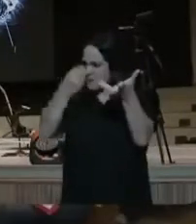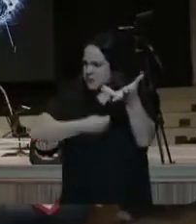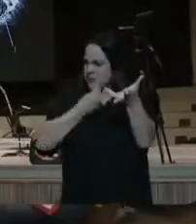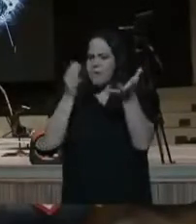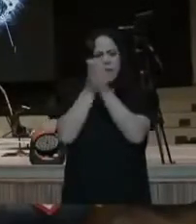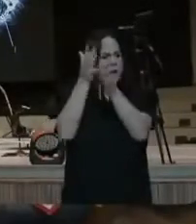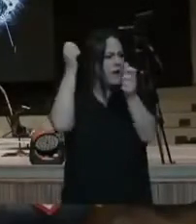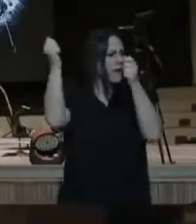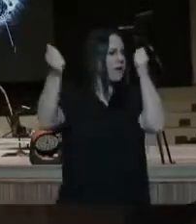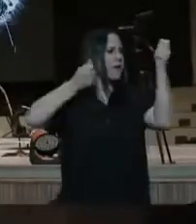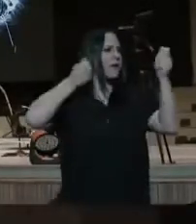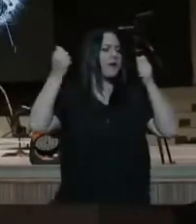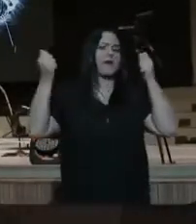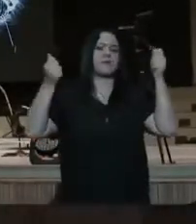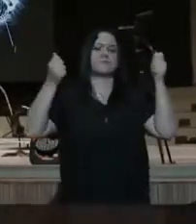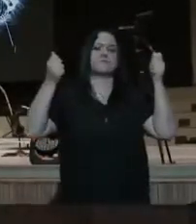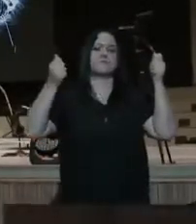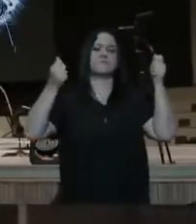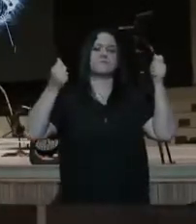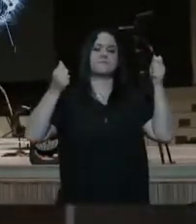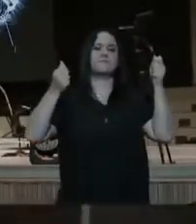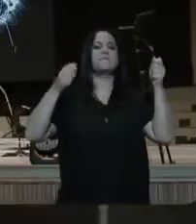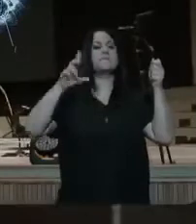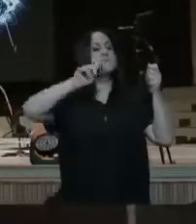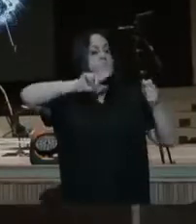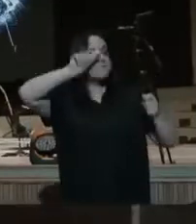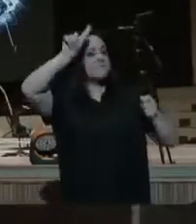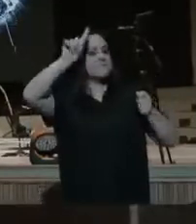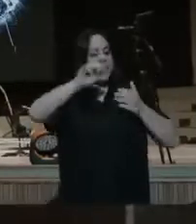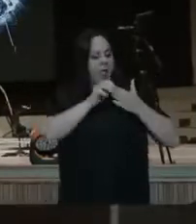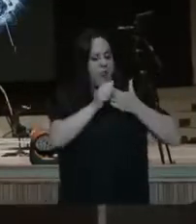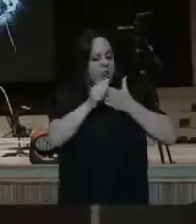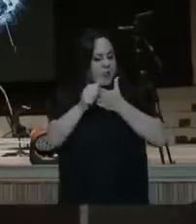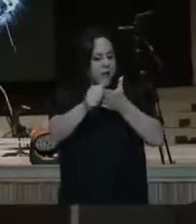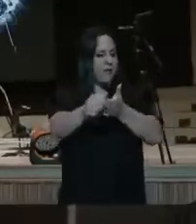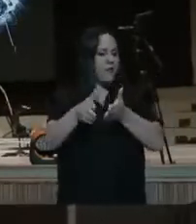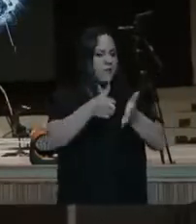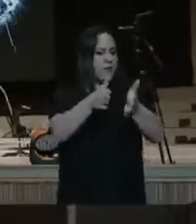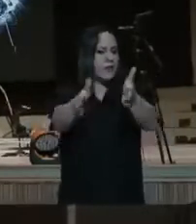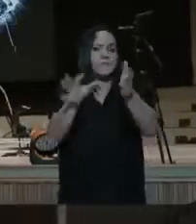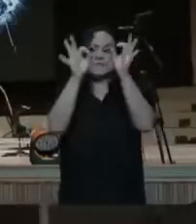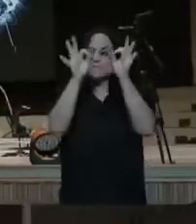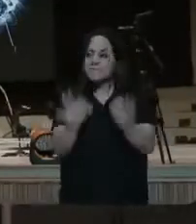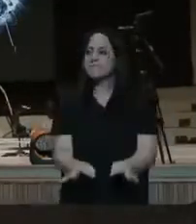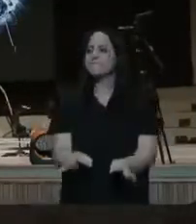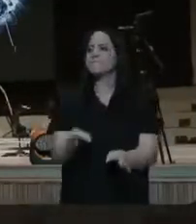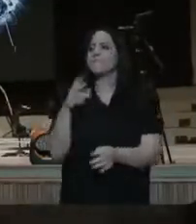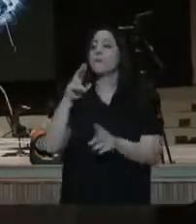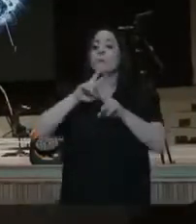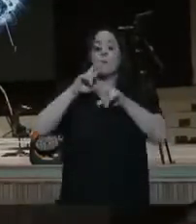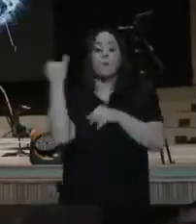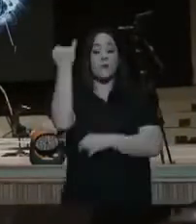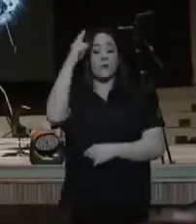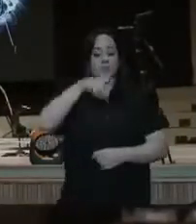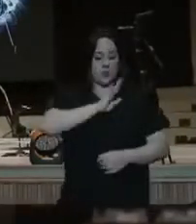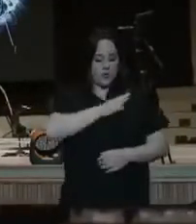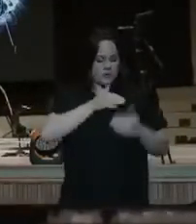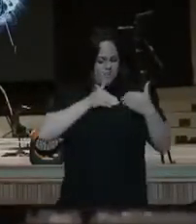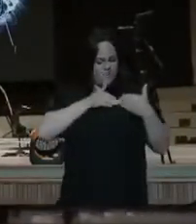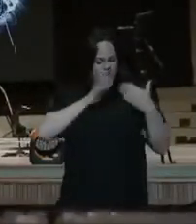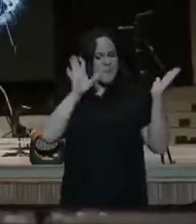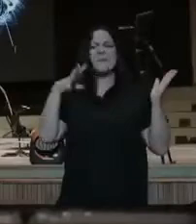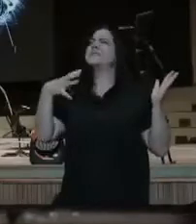aleluia está nos levando por esse caminho é importante abrir o nosso coração província